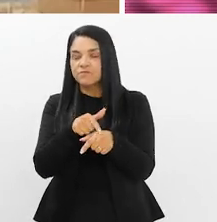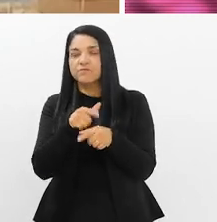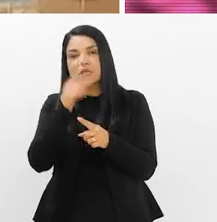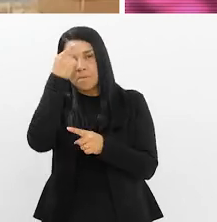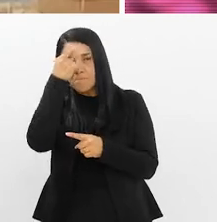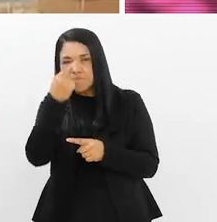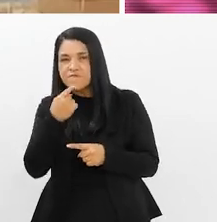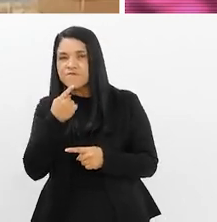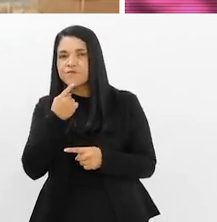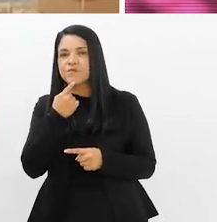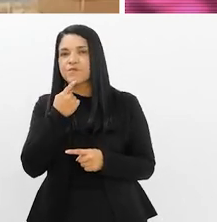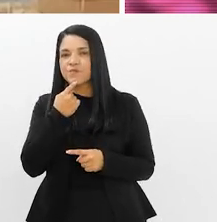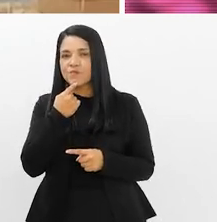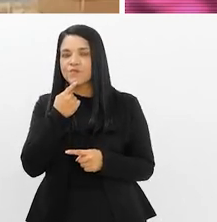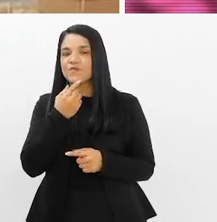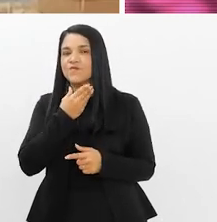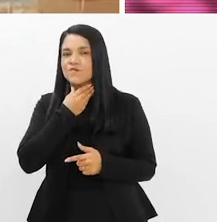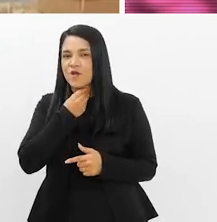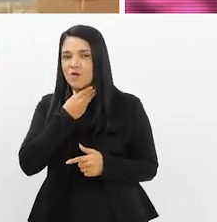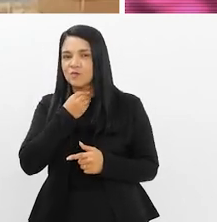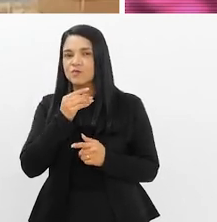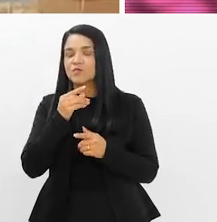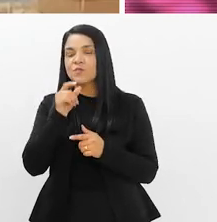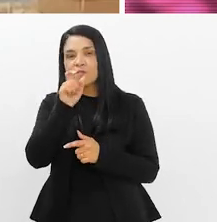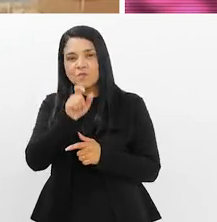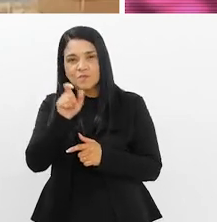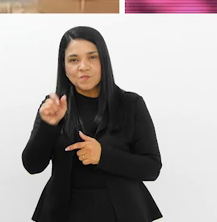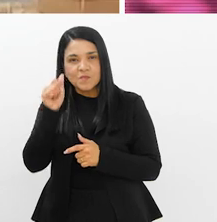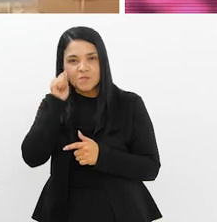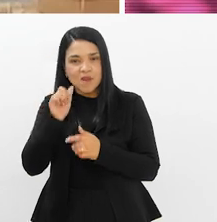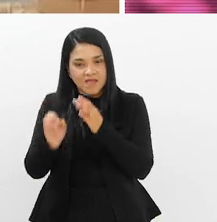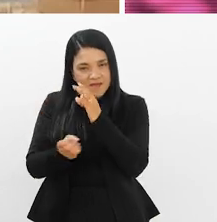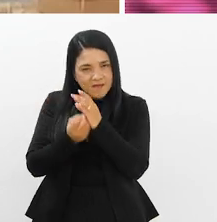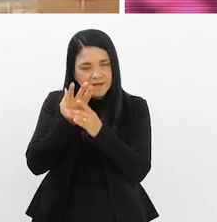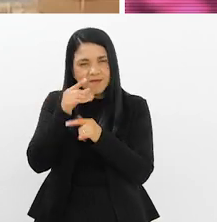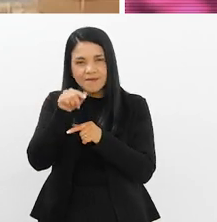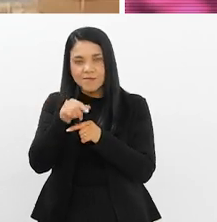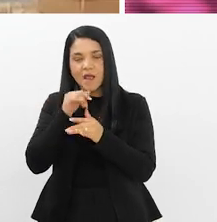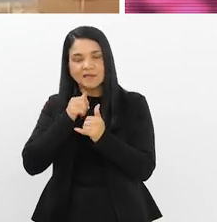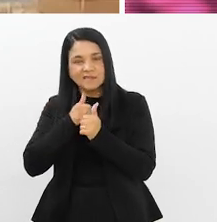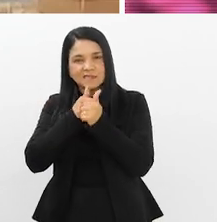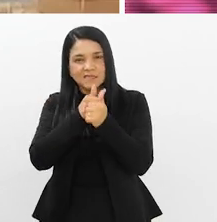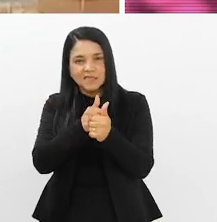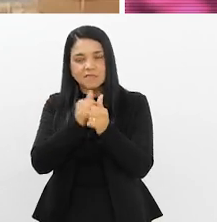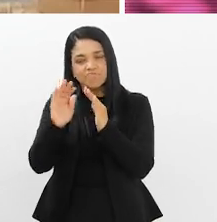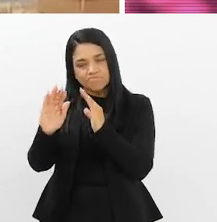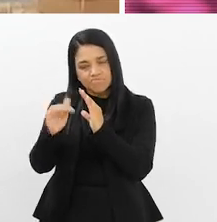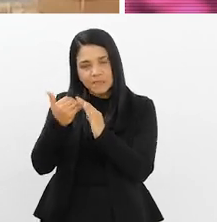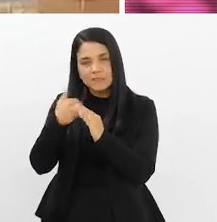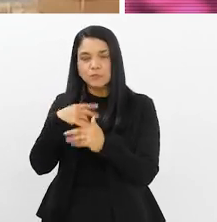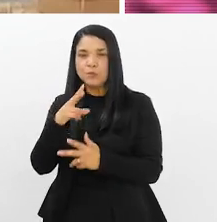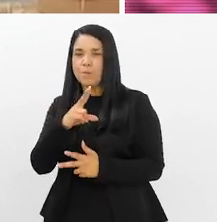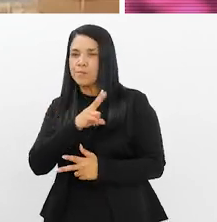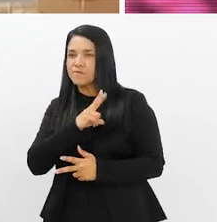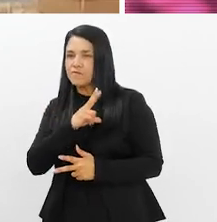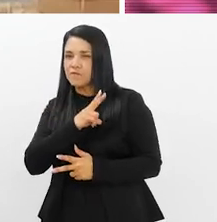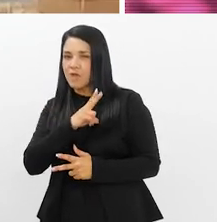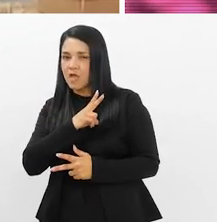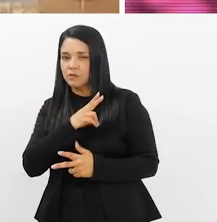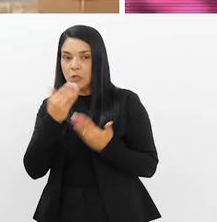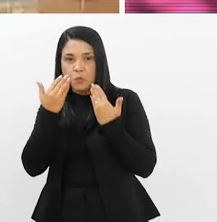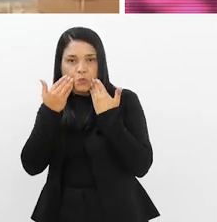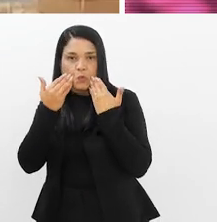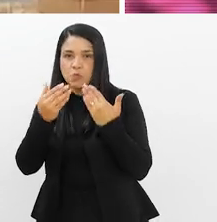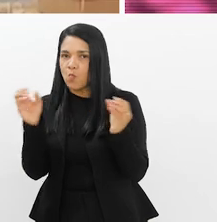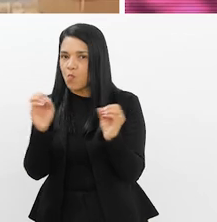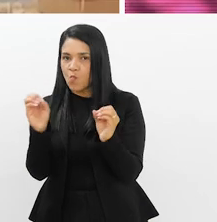assim, tem muito perfil fake que as pessoas criam só para seguir, né? E acabam me mandando mensagem até no privado,